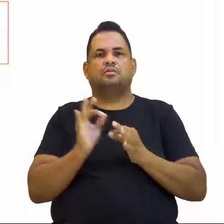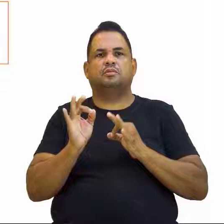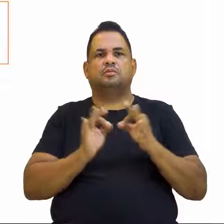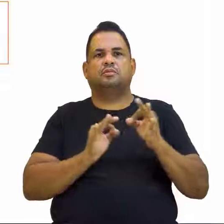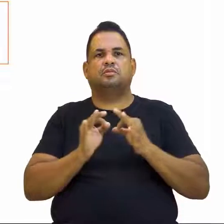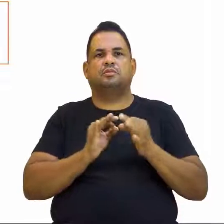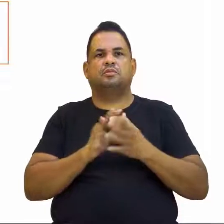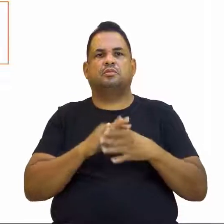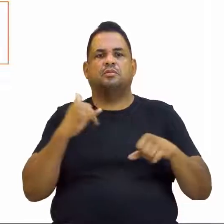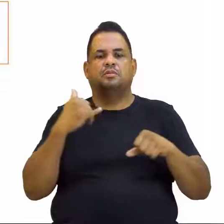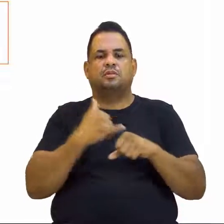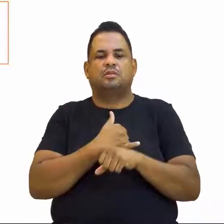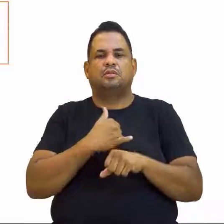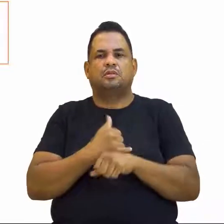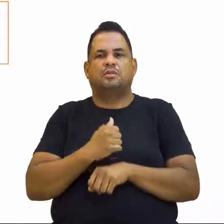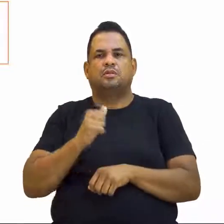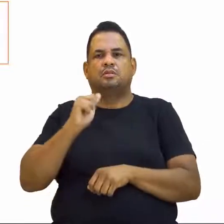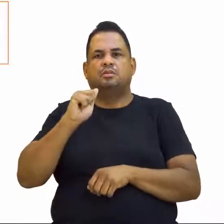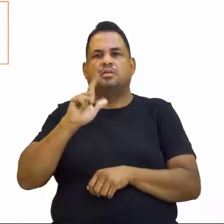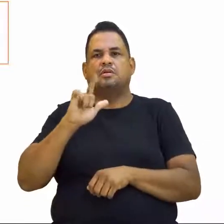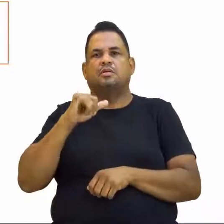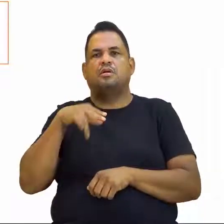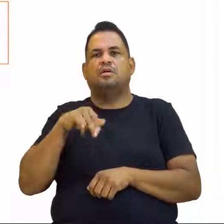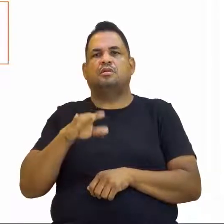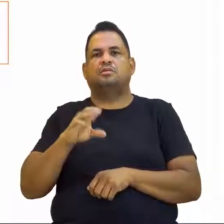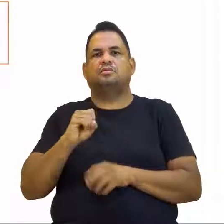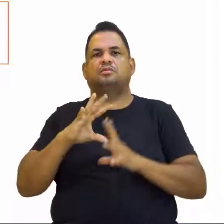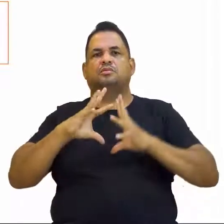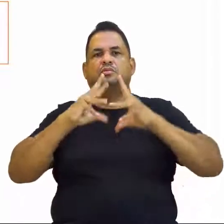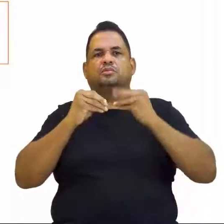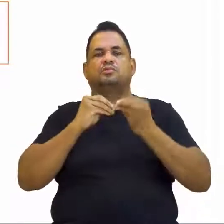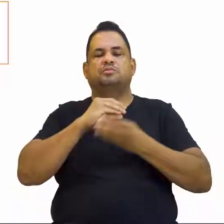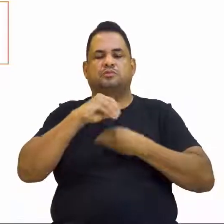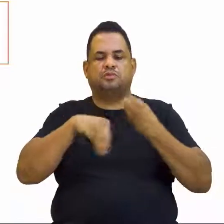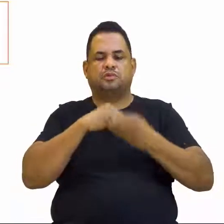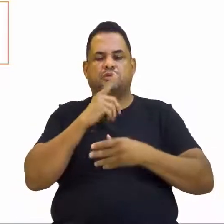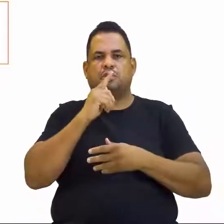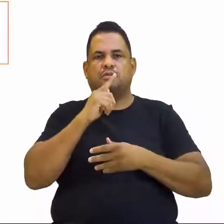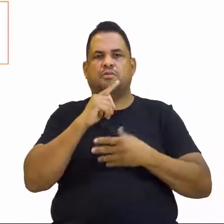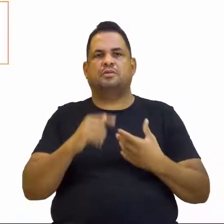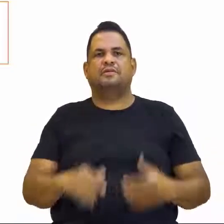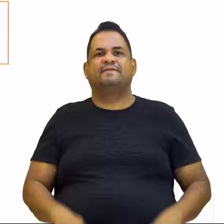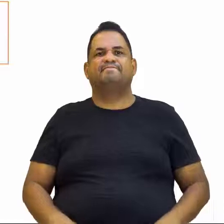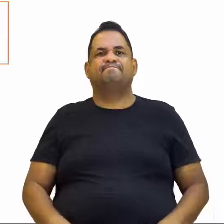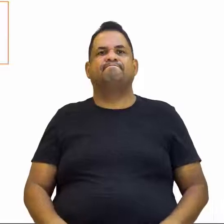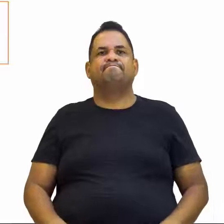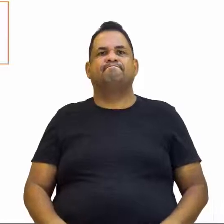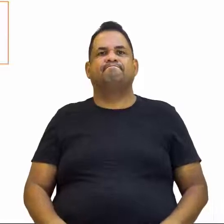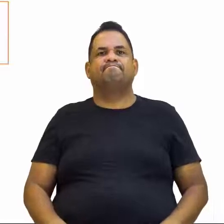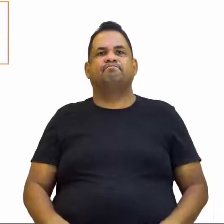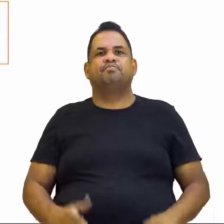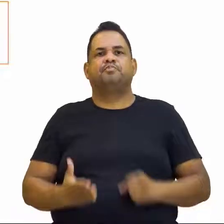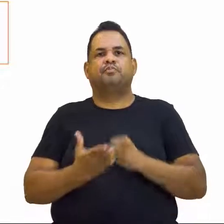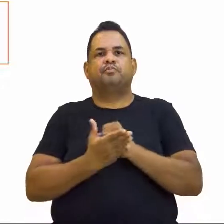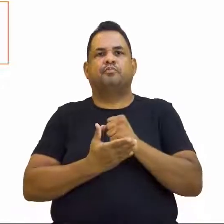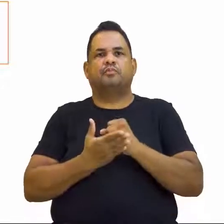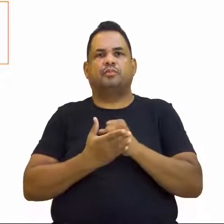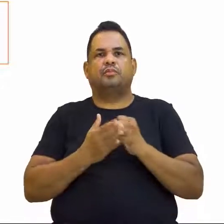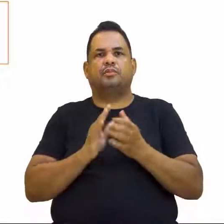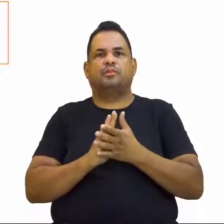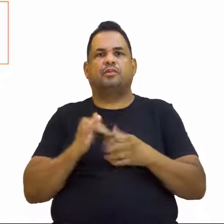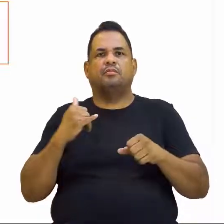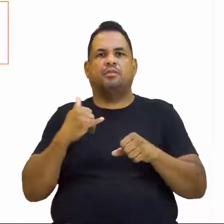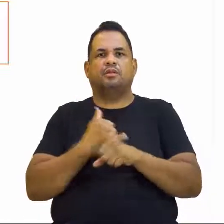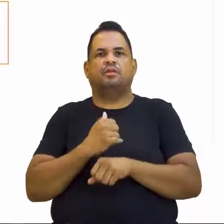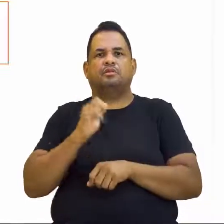metais alcalinos, eles são totalmente solúveis. Vimos que as bases que são formadas com os metais